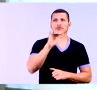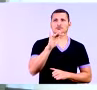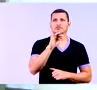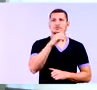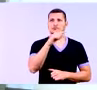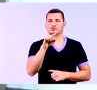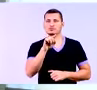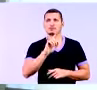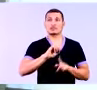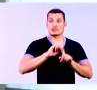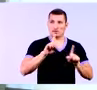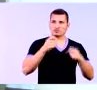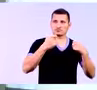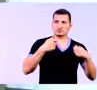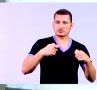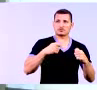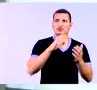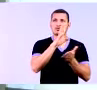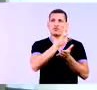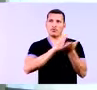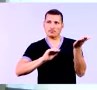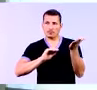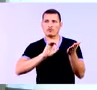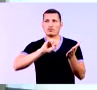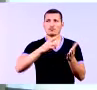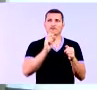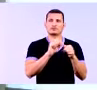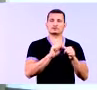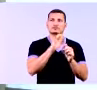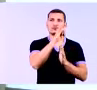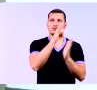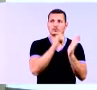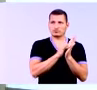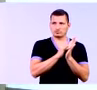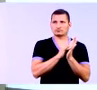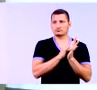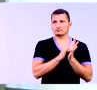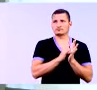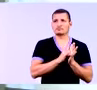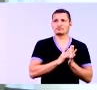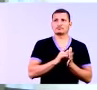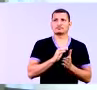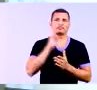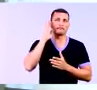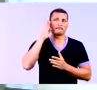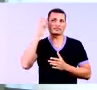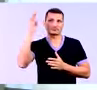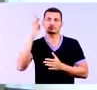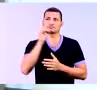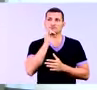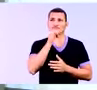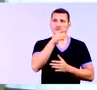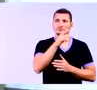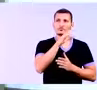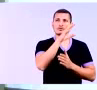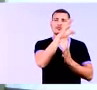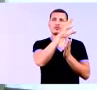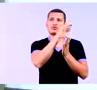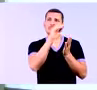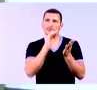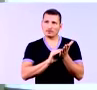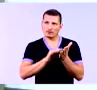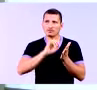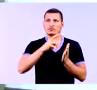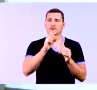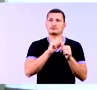ou fazer download de uma versão. Imagine o seguinte cenário. Se vocês copiarem ou fizerem um download